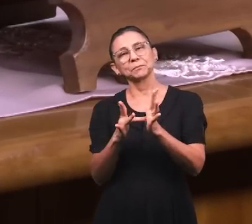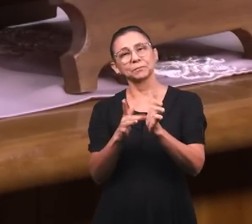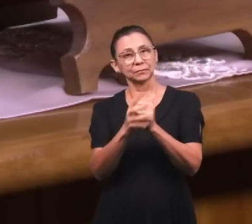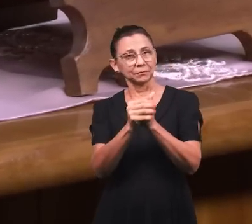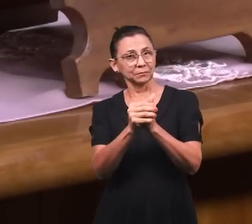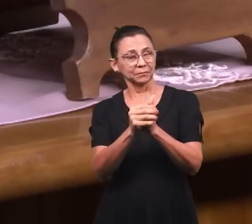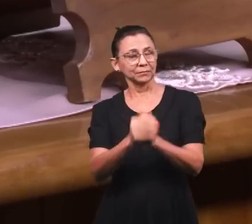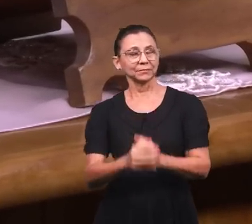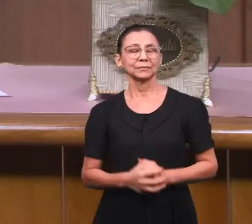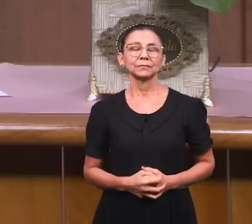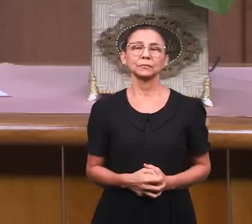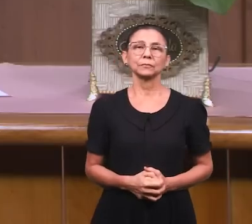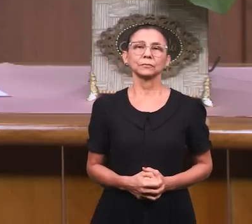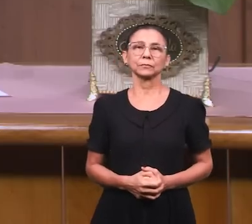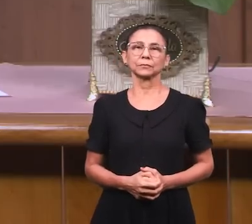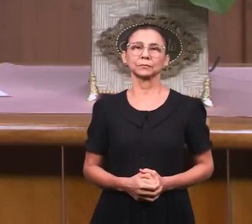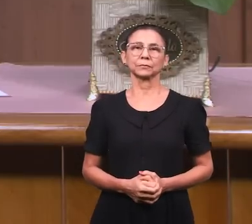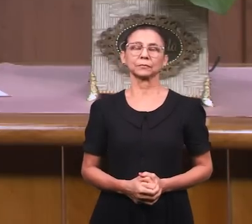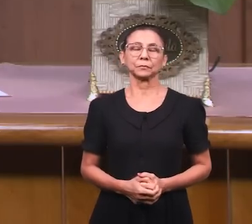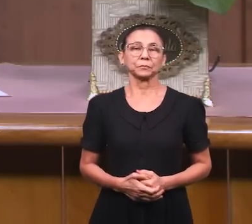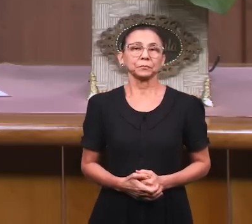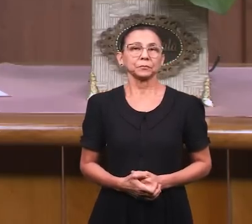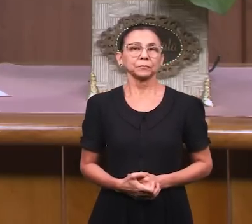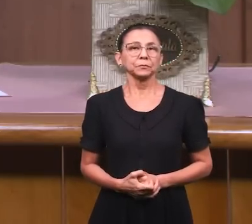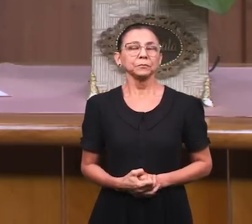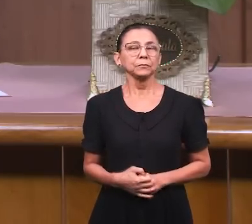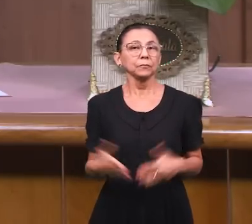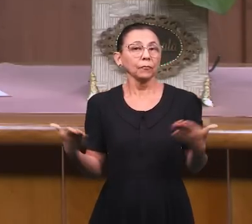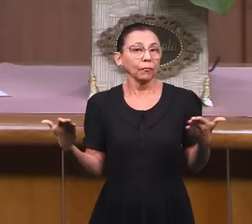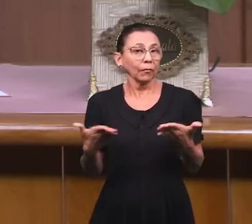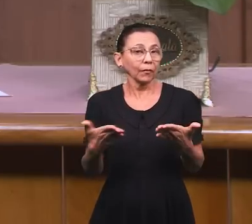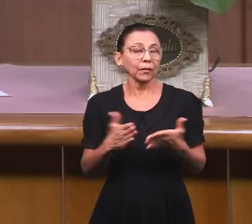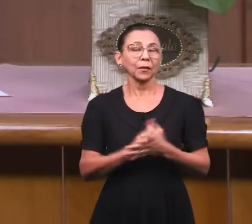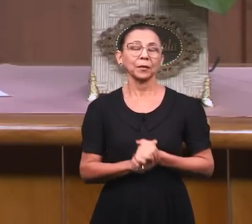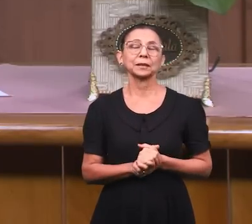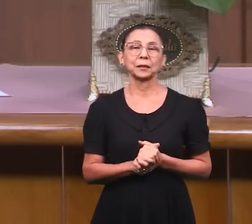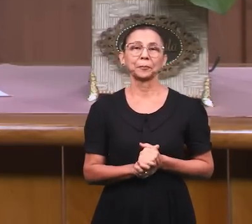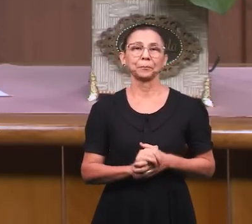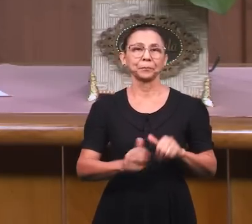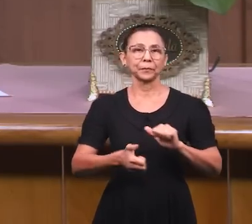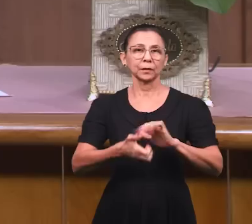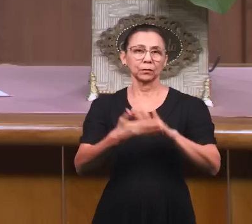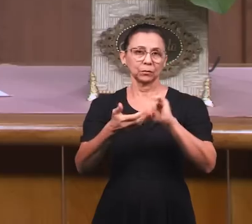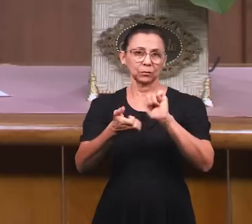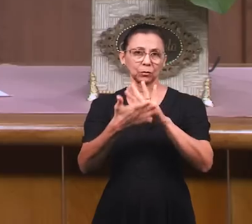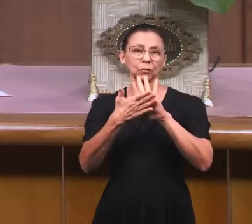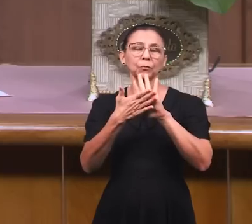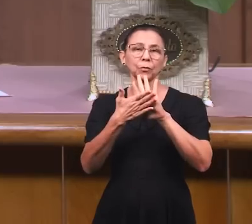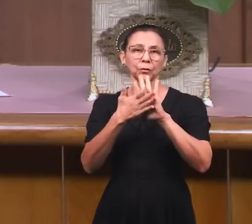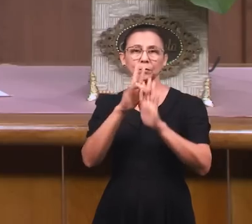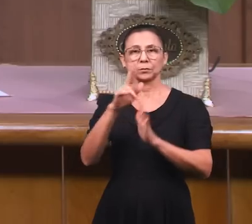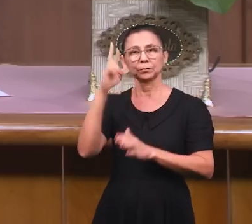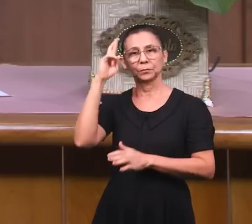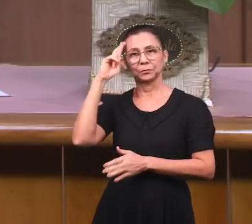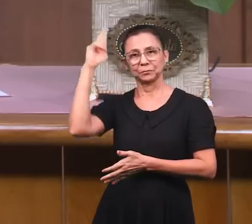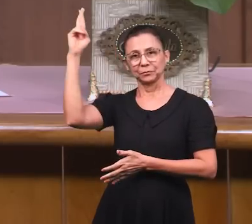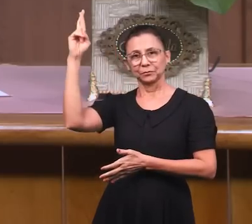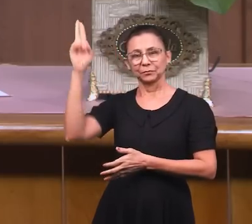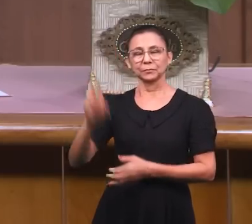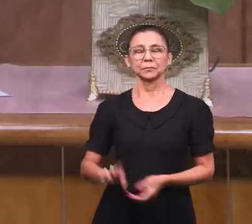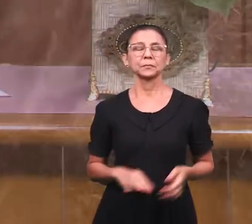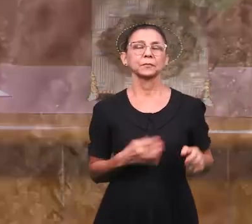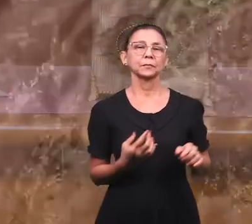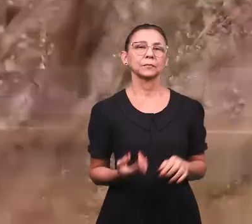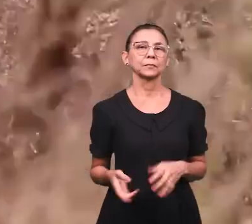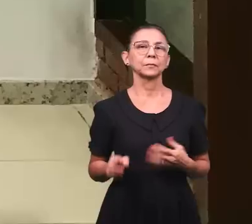Jesus. Amém. Nós vamos nessa hora ouvir um louvor glorificando ao nome do